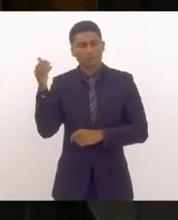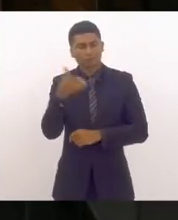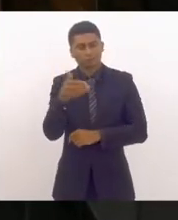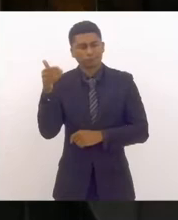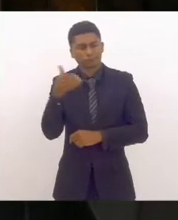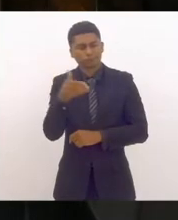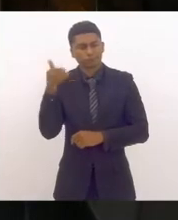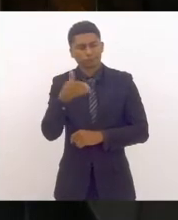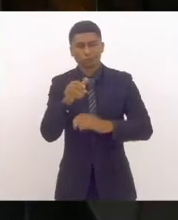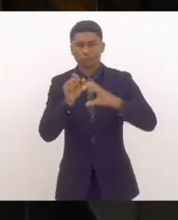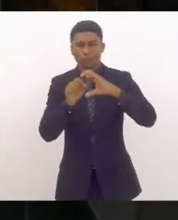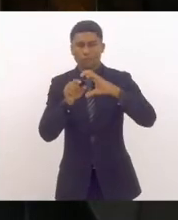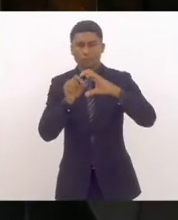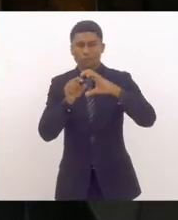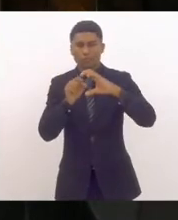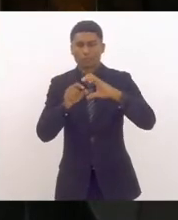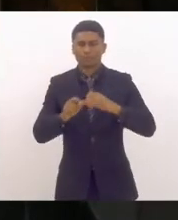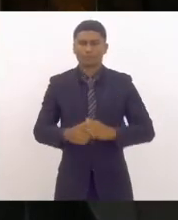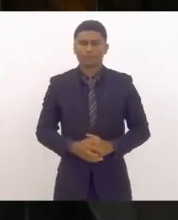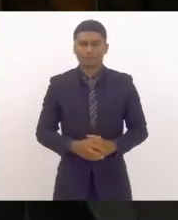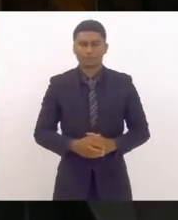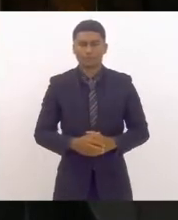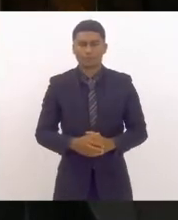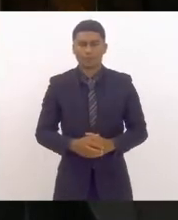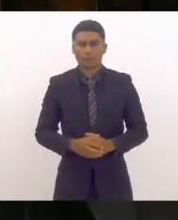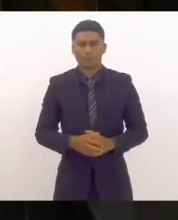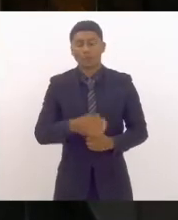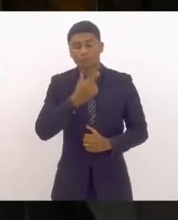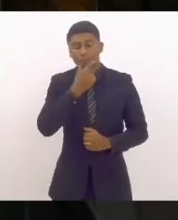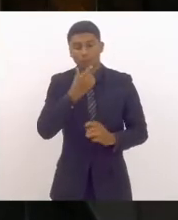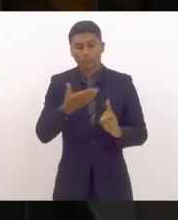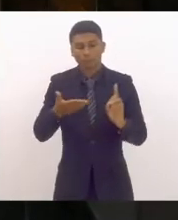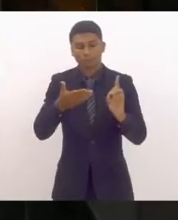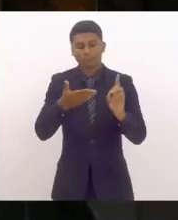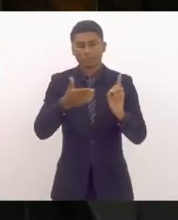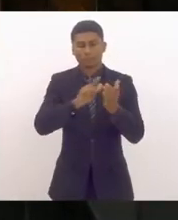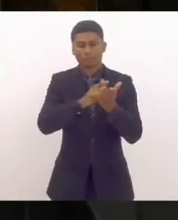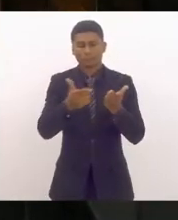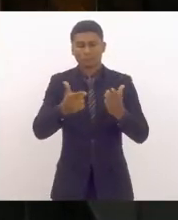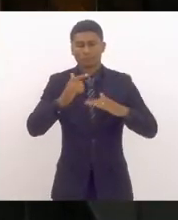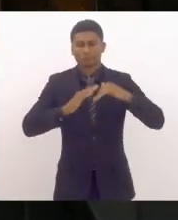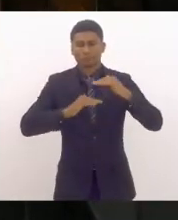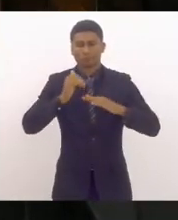o o o Edimilson Ávila